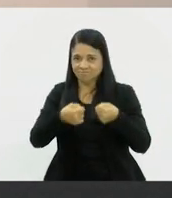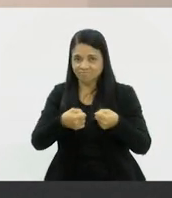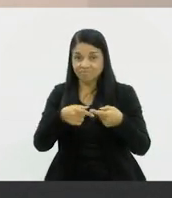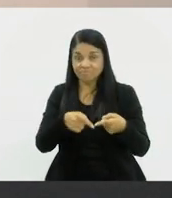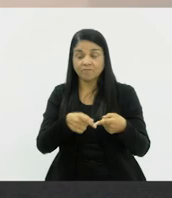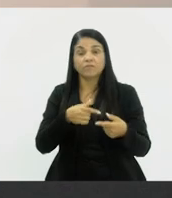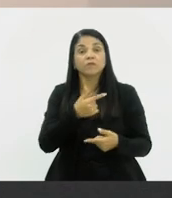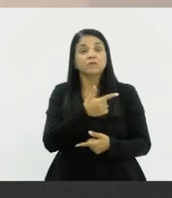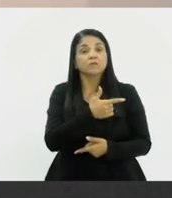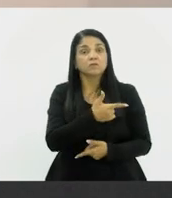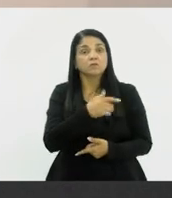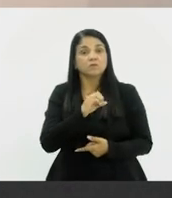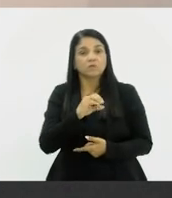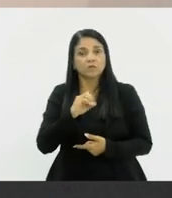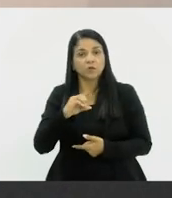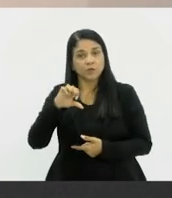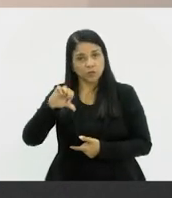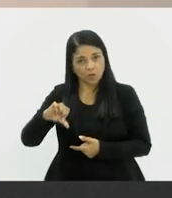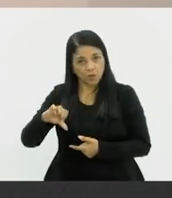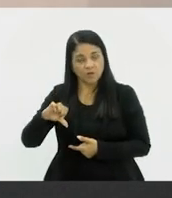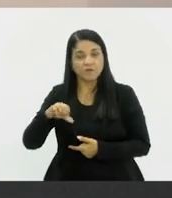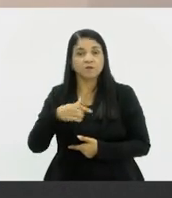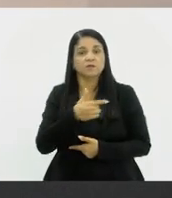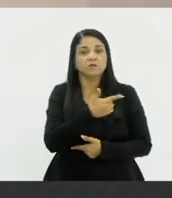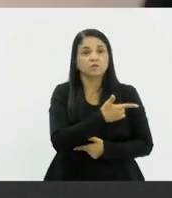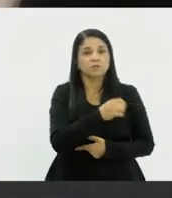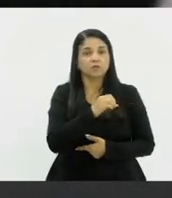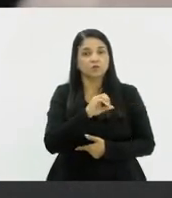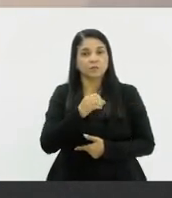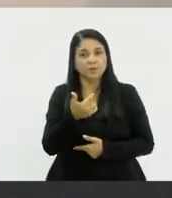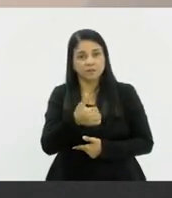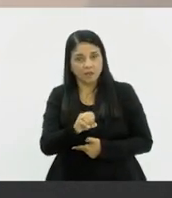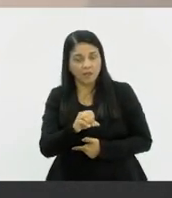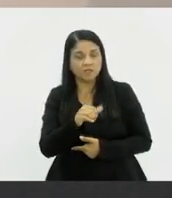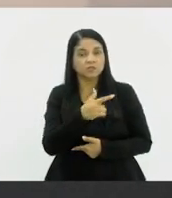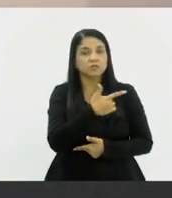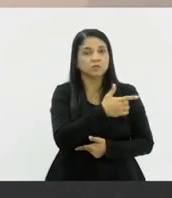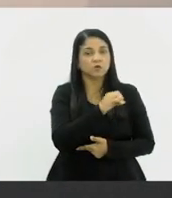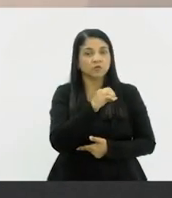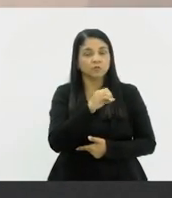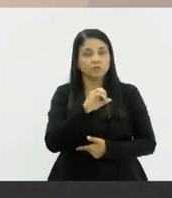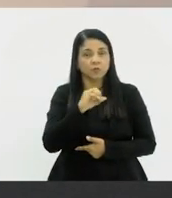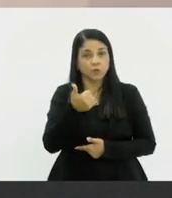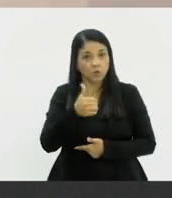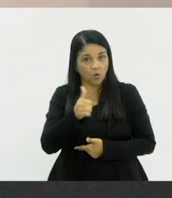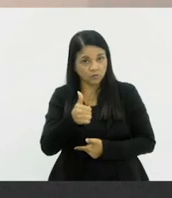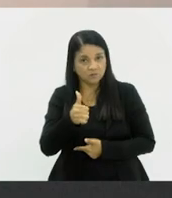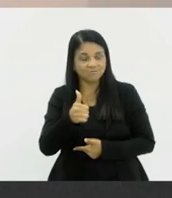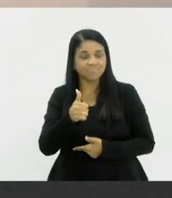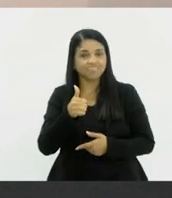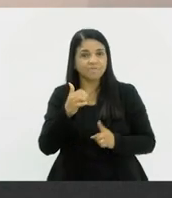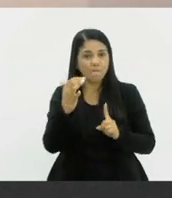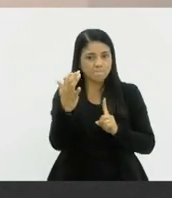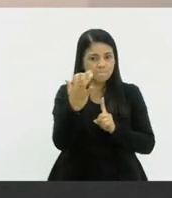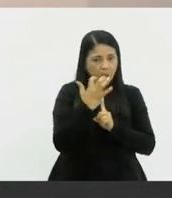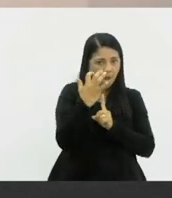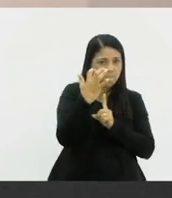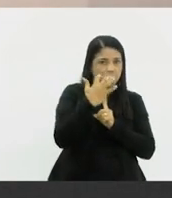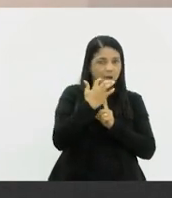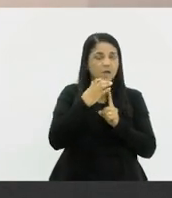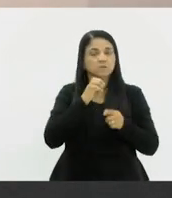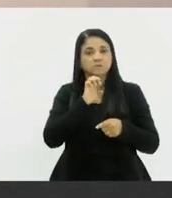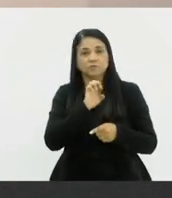em 2009 2010 2011 a gente sofre uma repressão da parte do estado muito